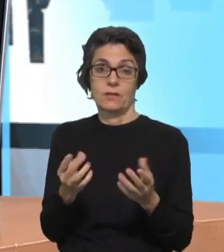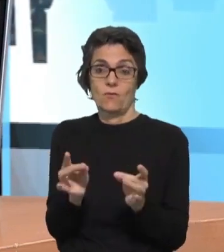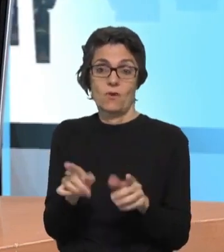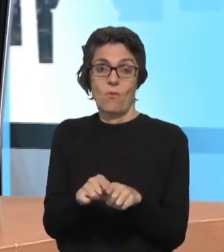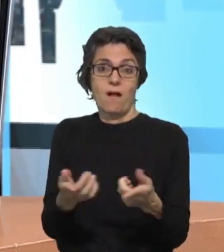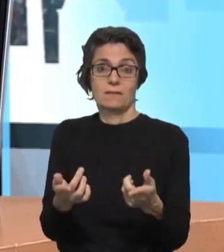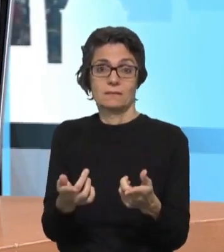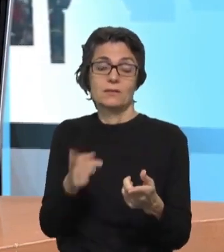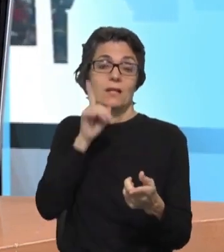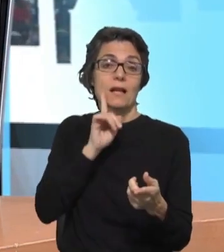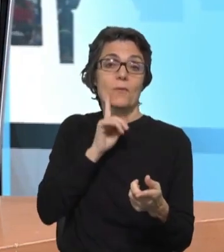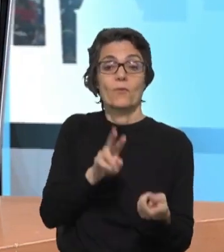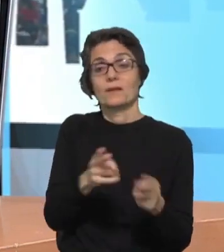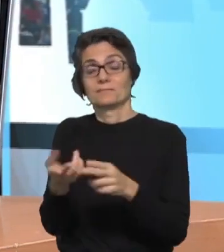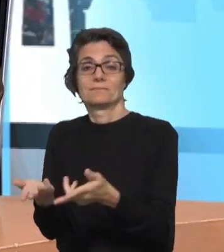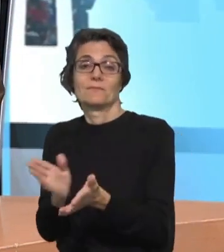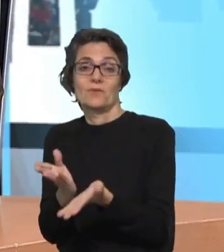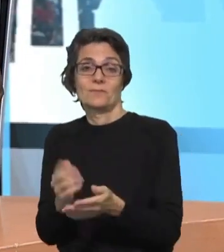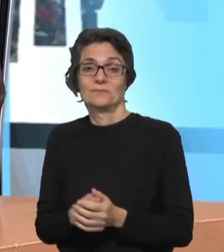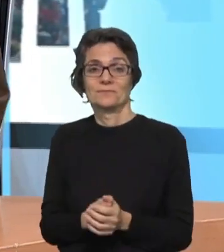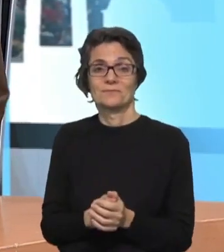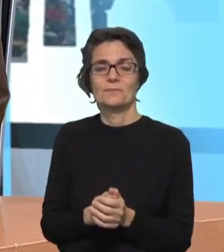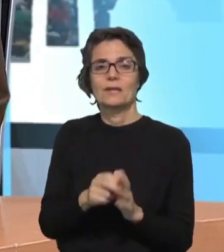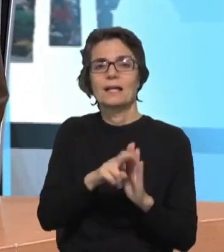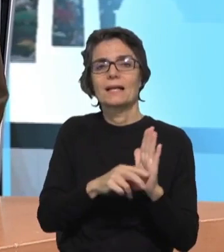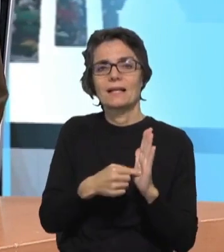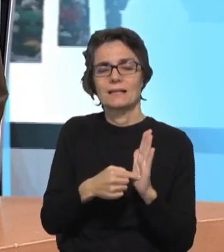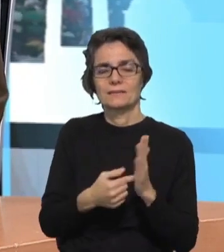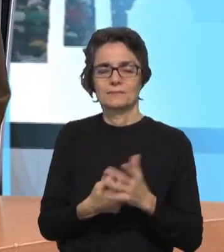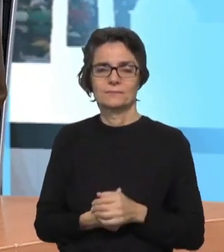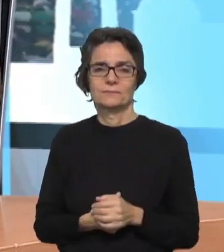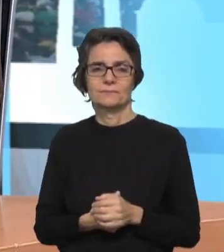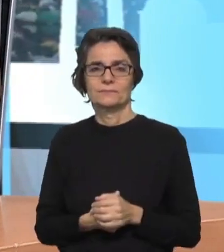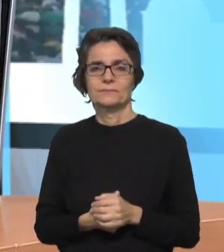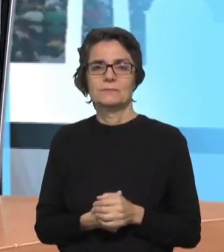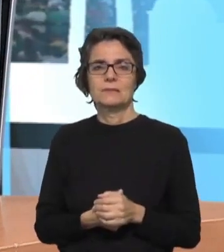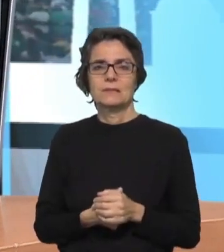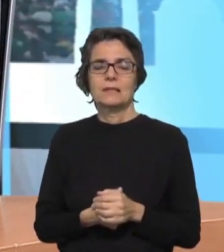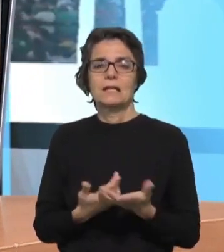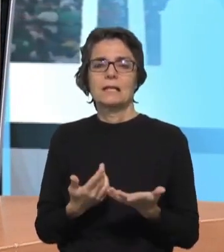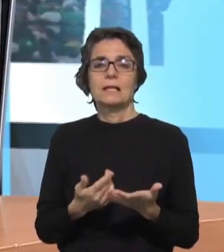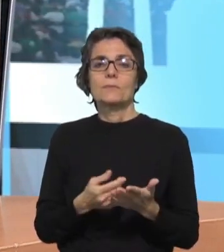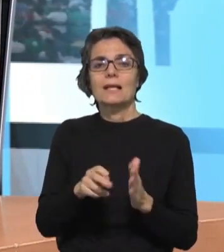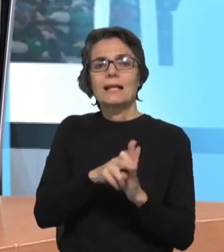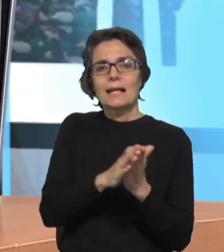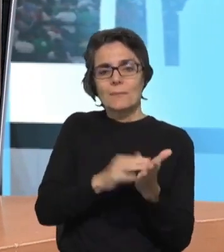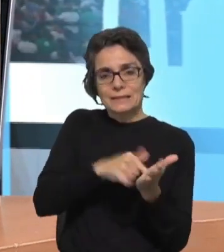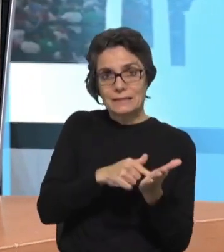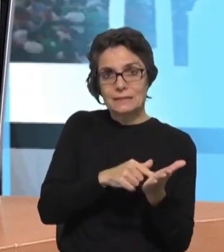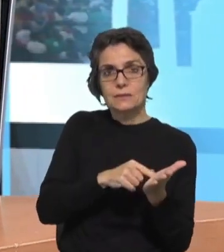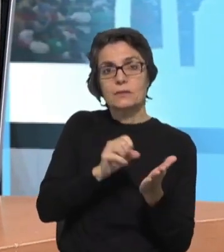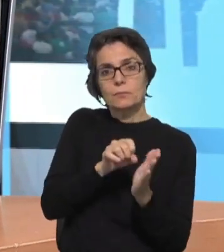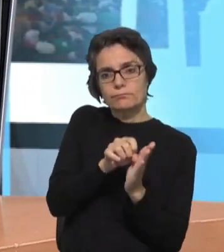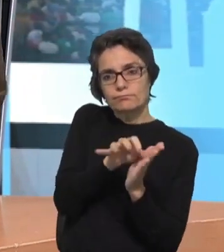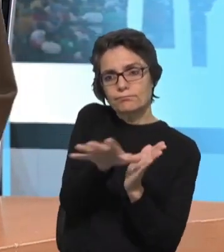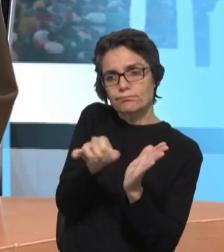às mulheres daminitas, de São Damião. Não havia uma regra a não ser para as beneditinas. Portanto, ela é quase uma colagem. A partir desta, surge todo este grande movimento.